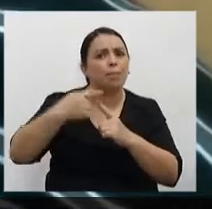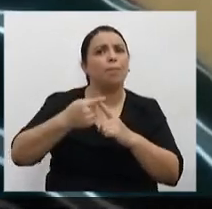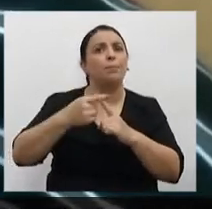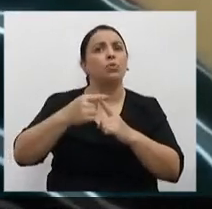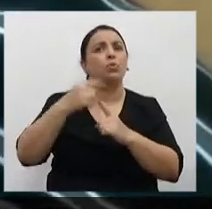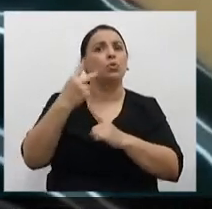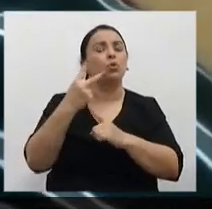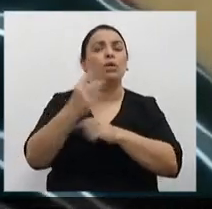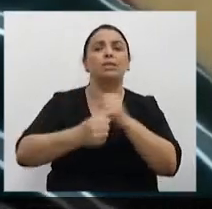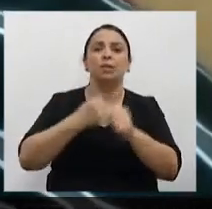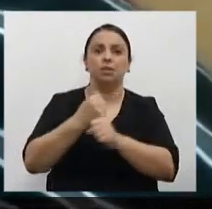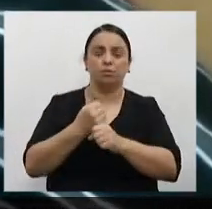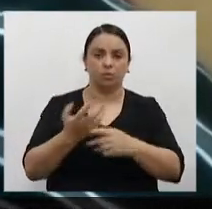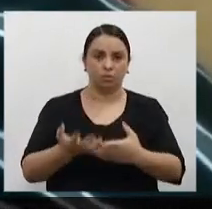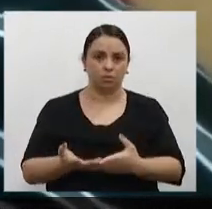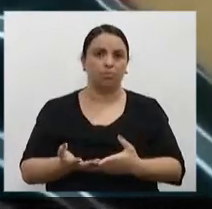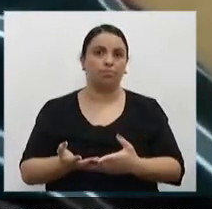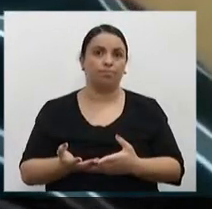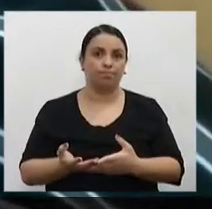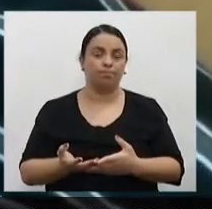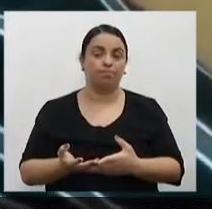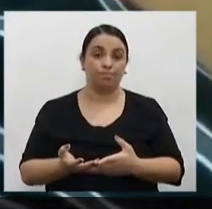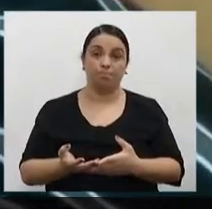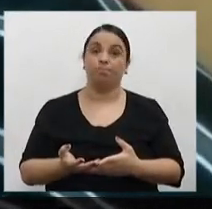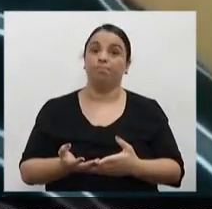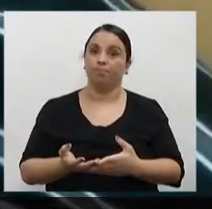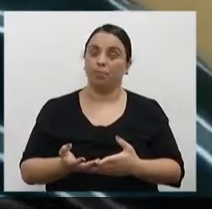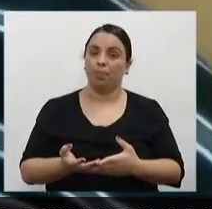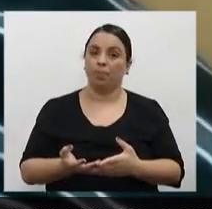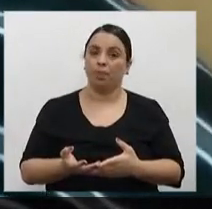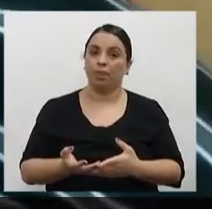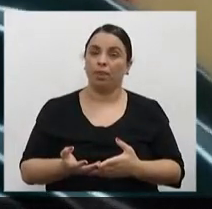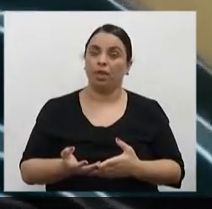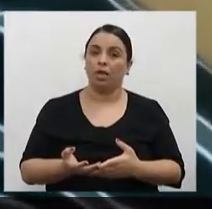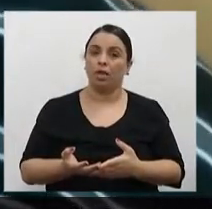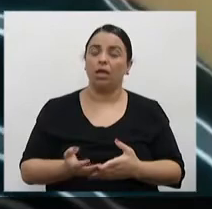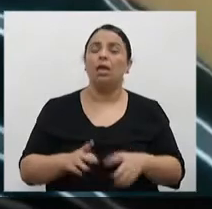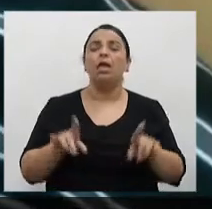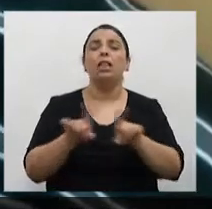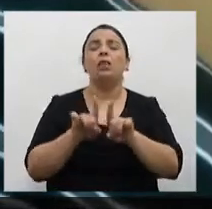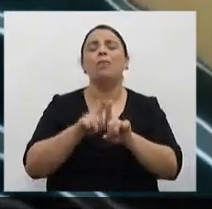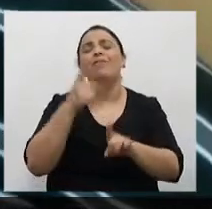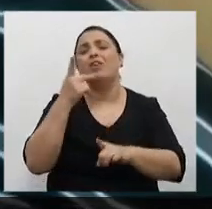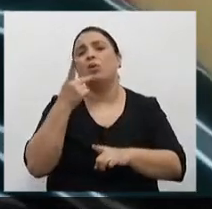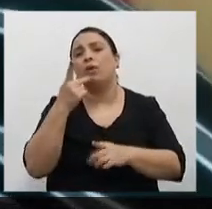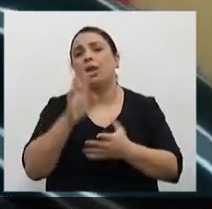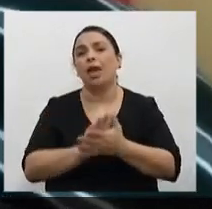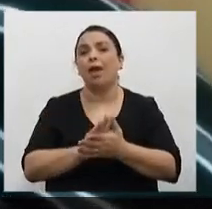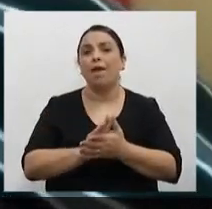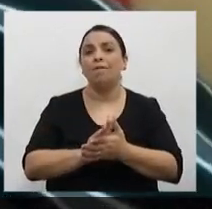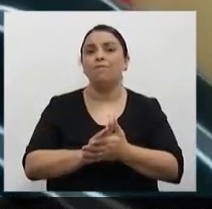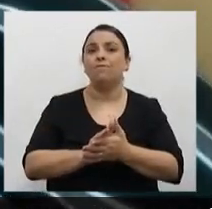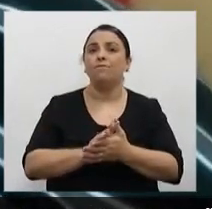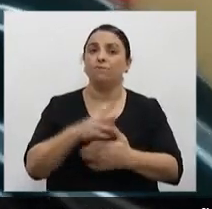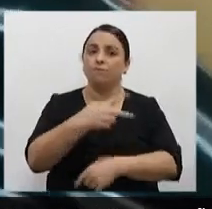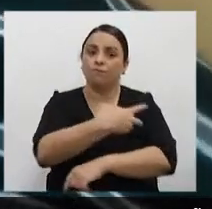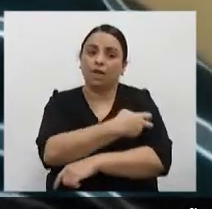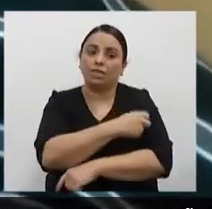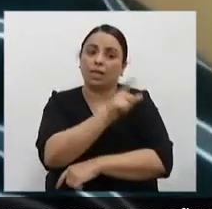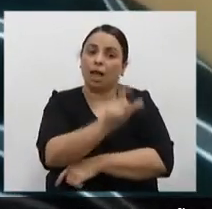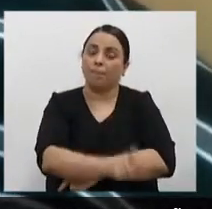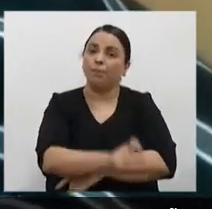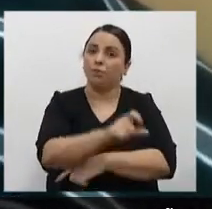também falar a respeito de vacinar os cuidadores. Wesley falou